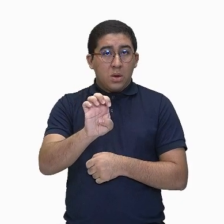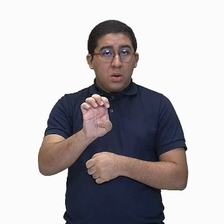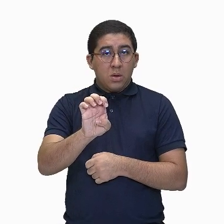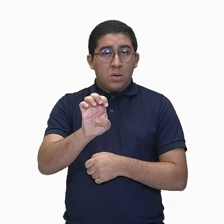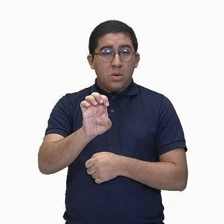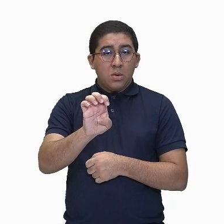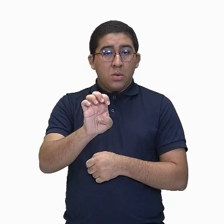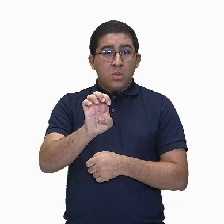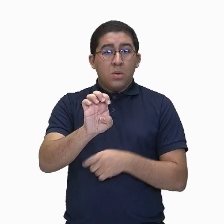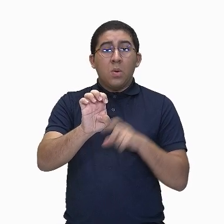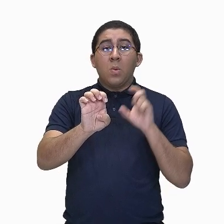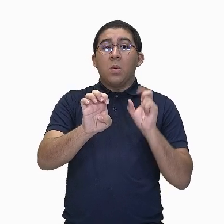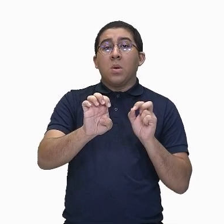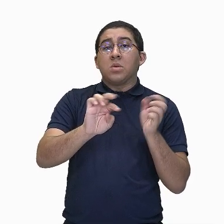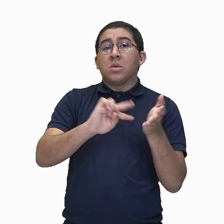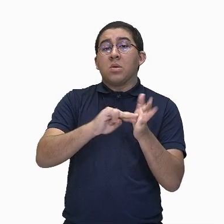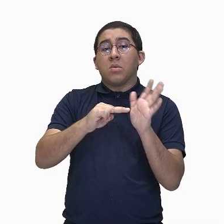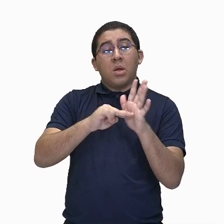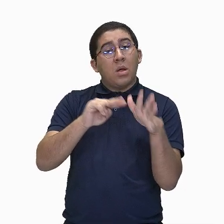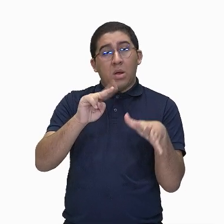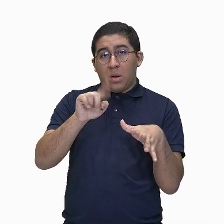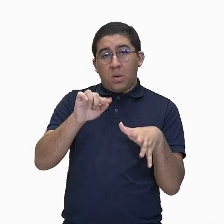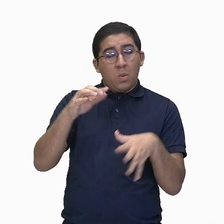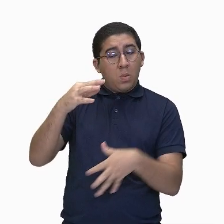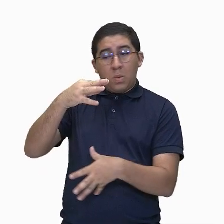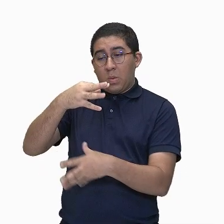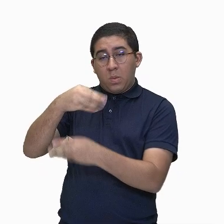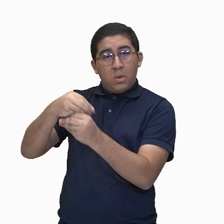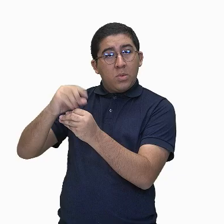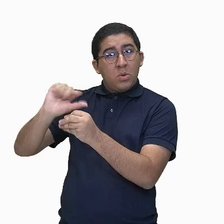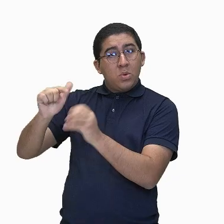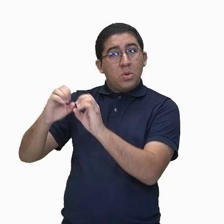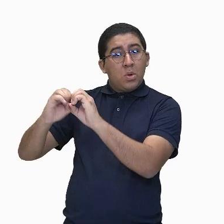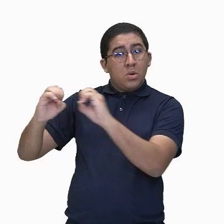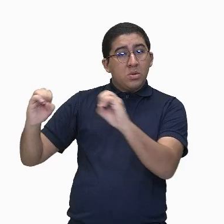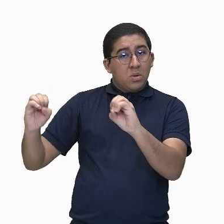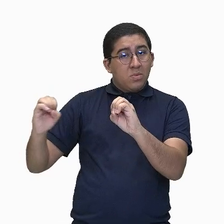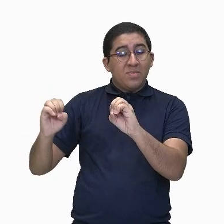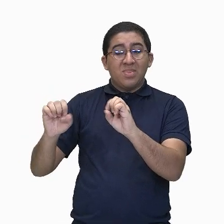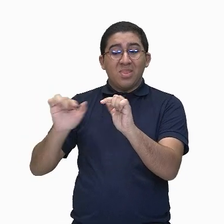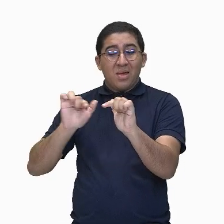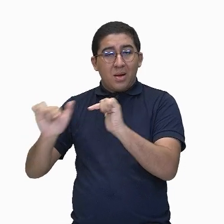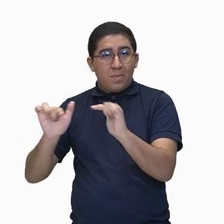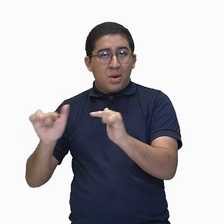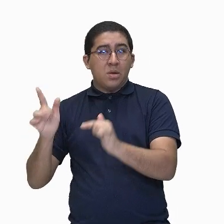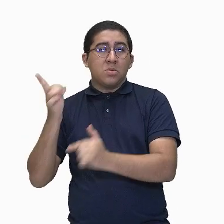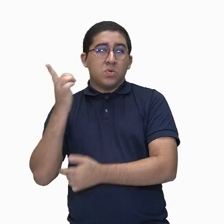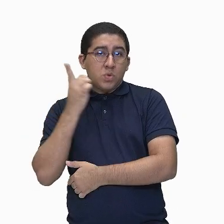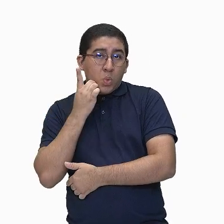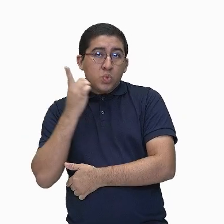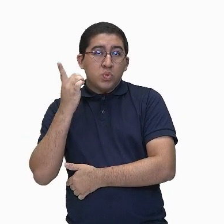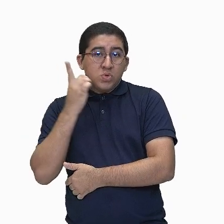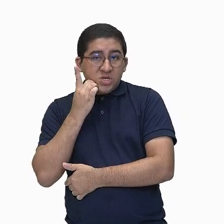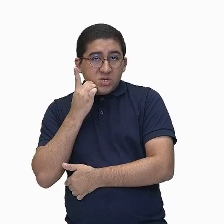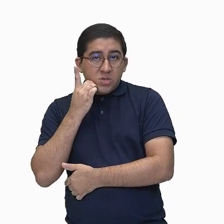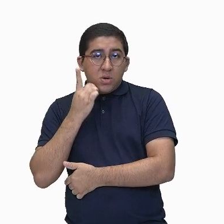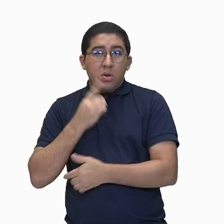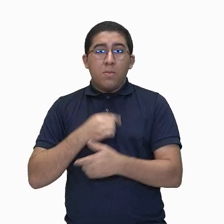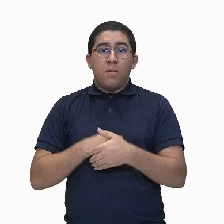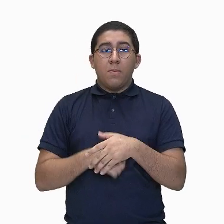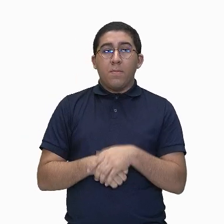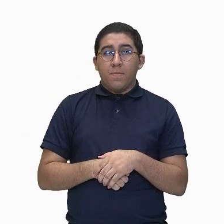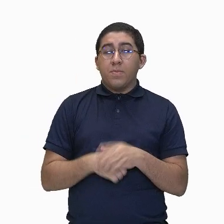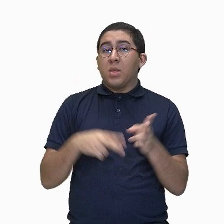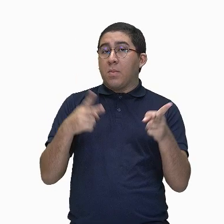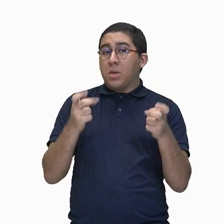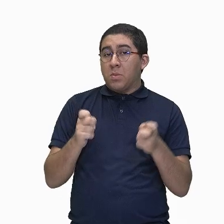está acrescentando uma oração a mais. E trabalha todos os dias. Observe que o sujeito da primeira oração